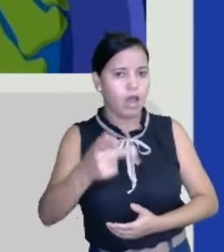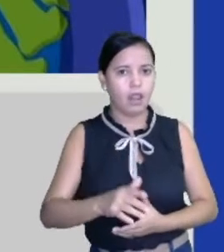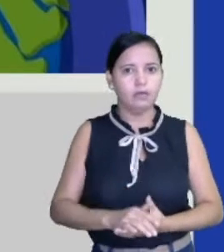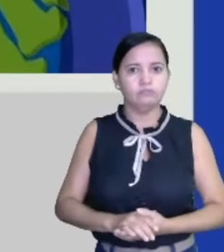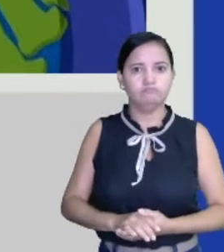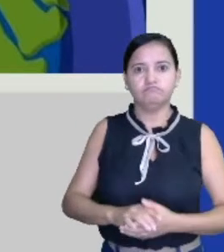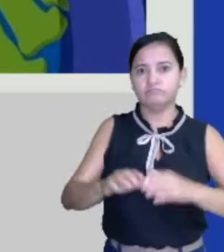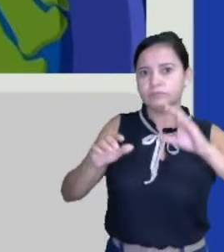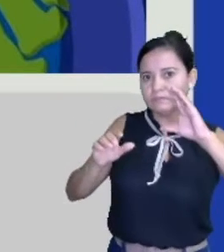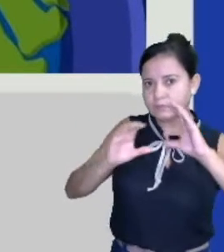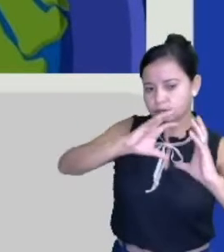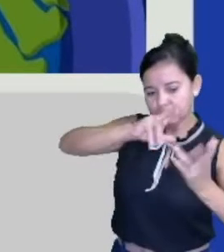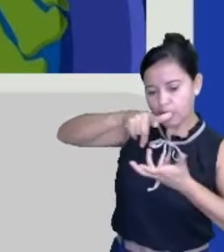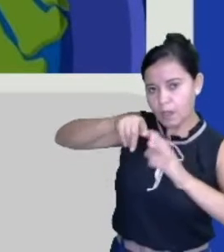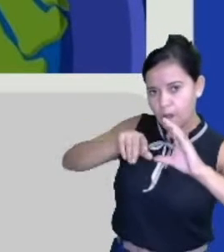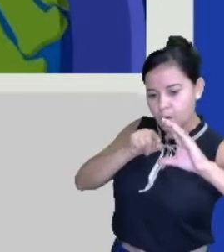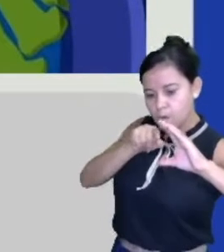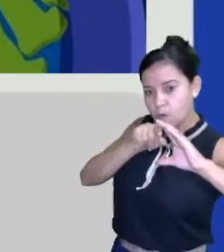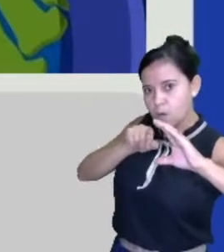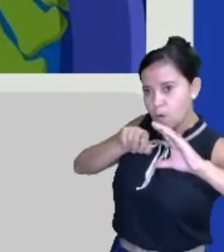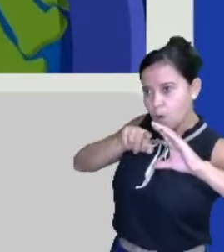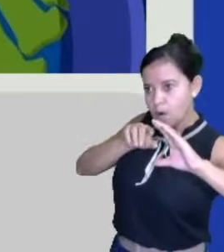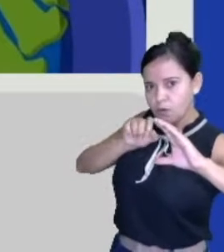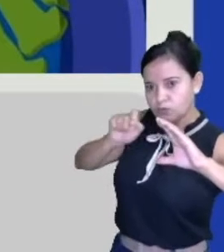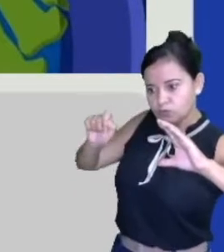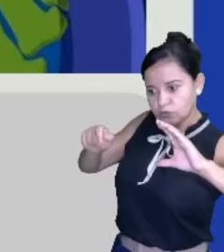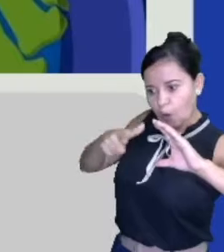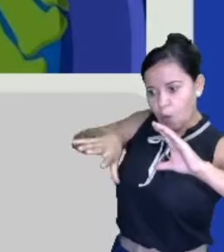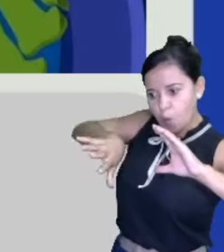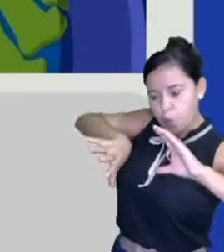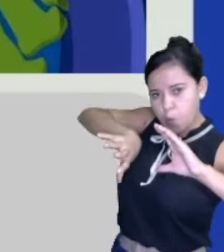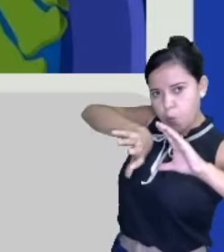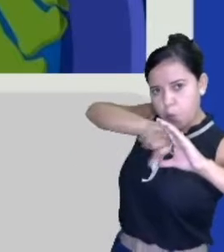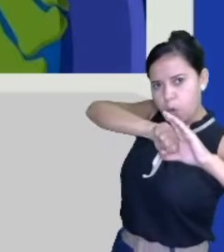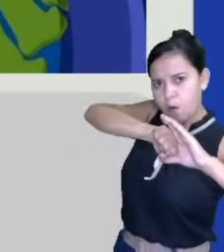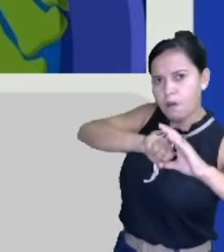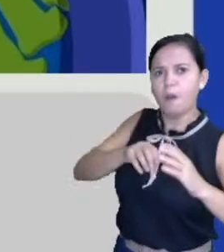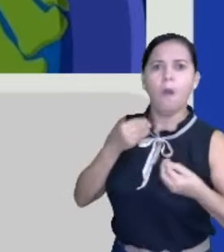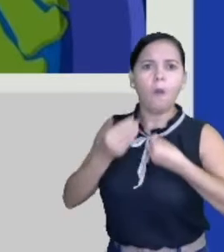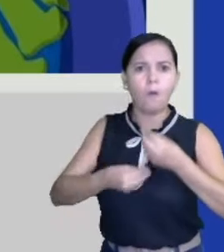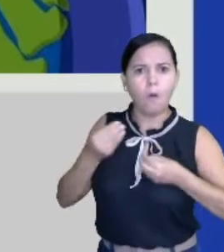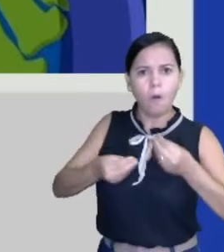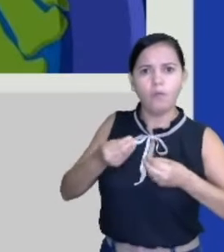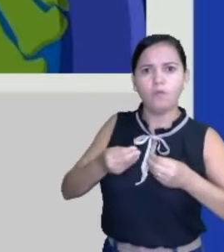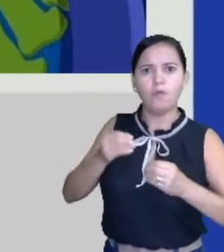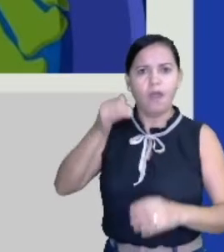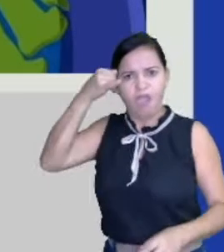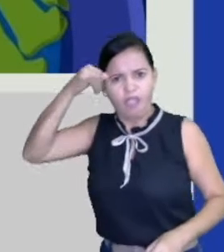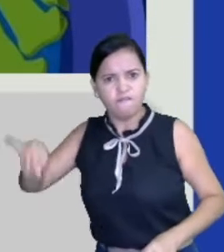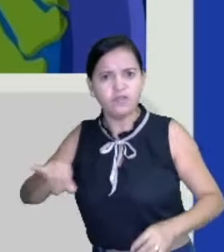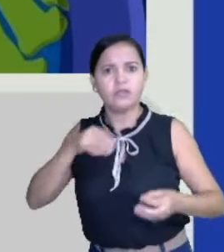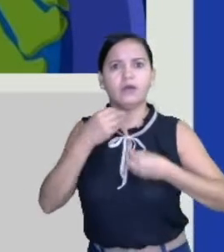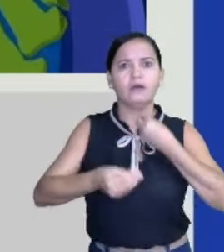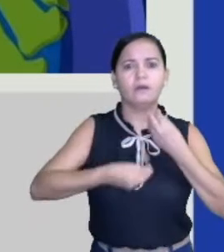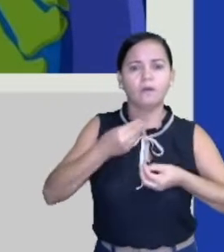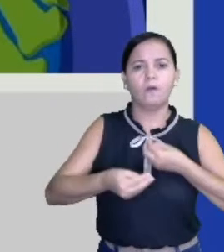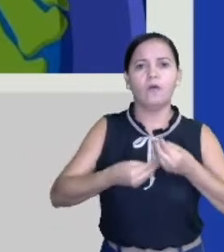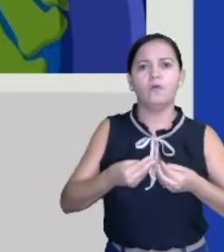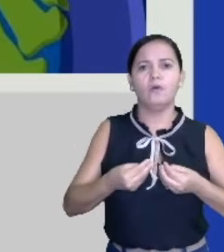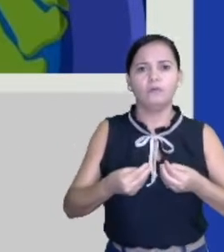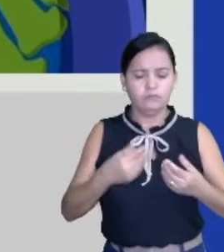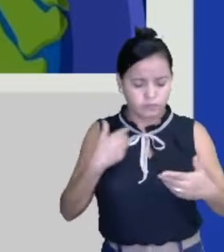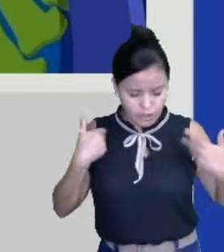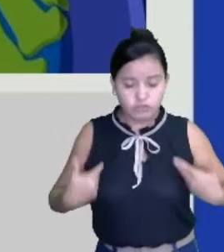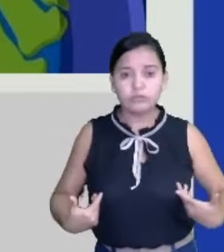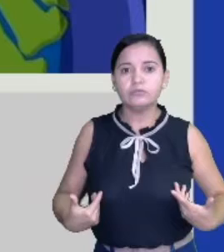ela só consegue absorver, impedir que haja a incidência deletérica nociva para o nosso organismo,